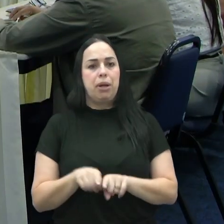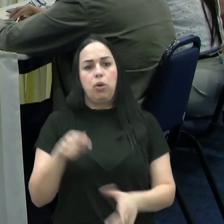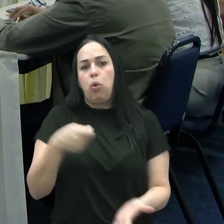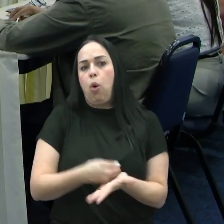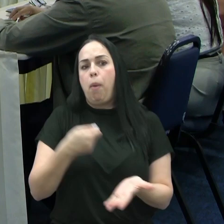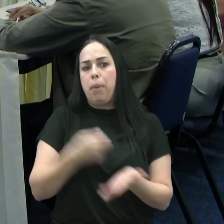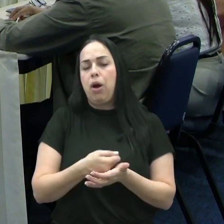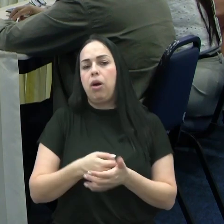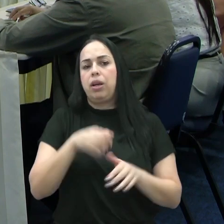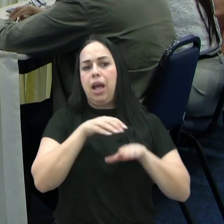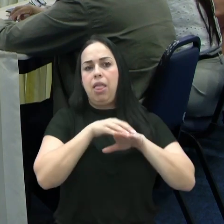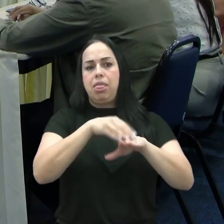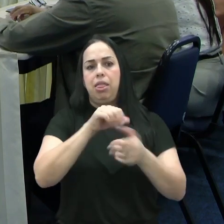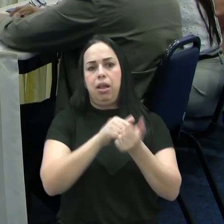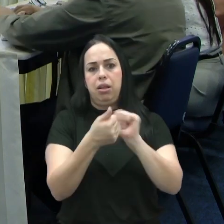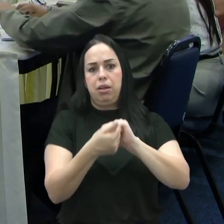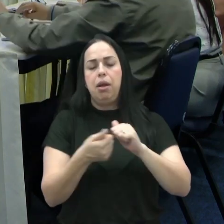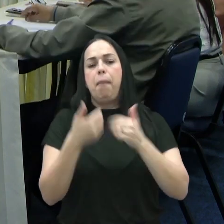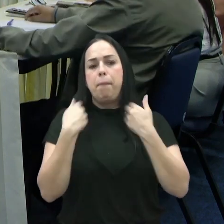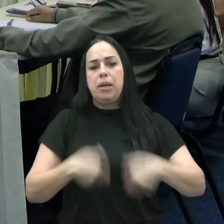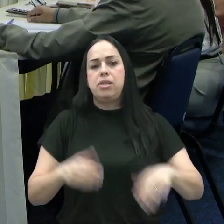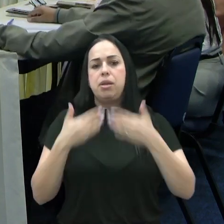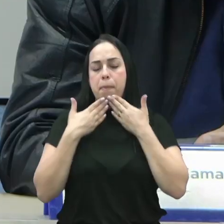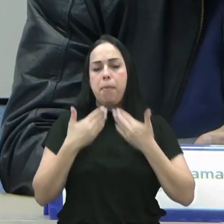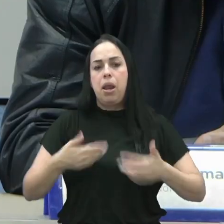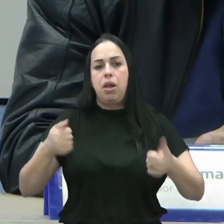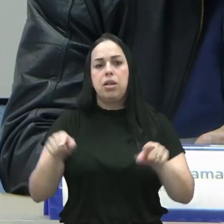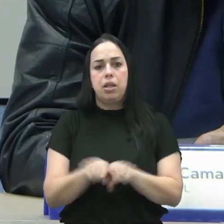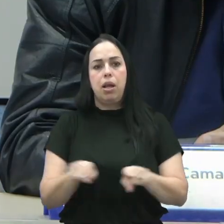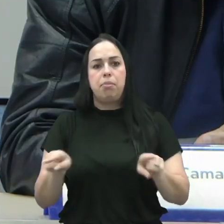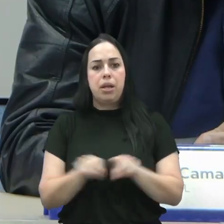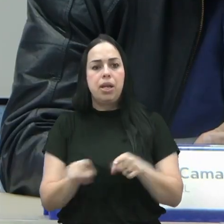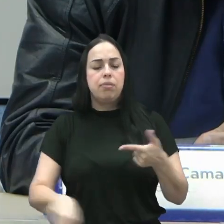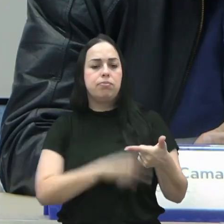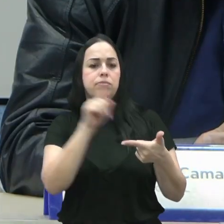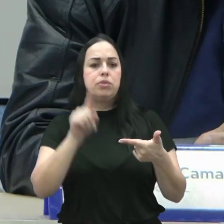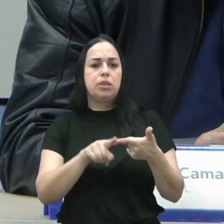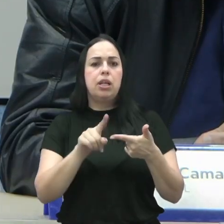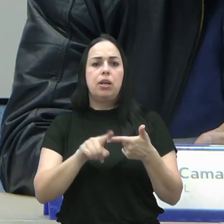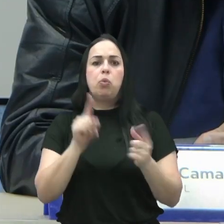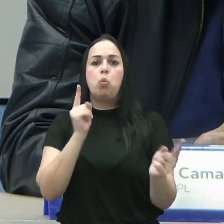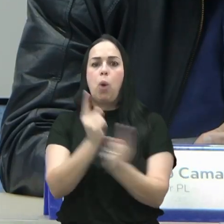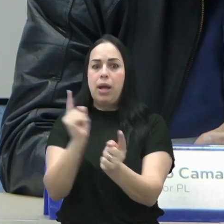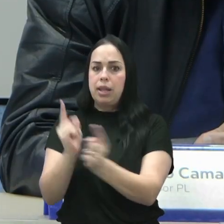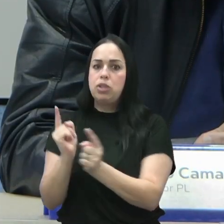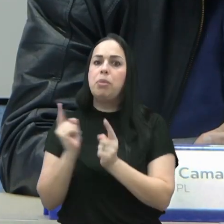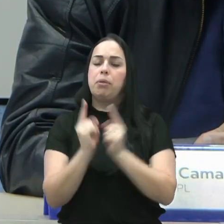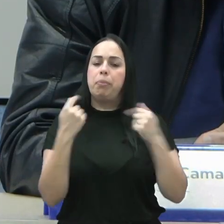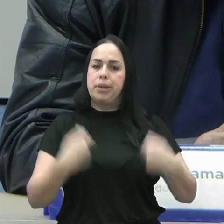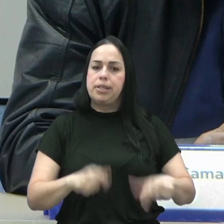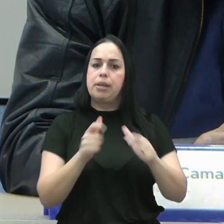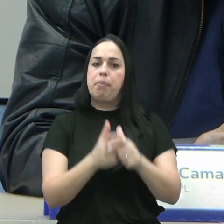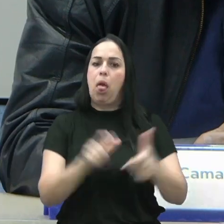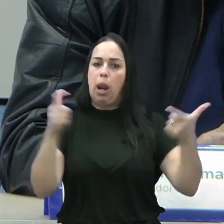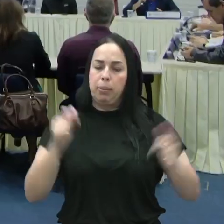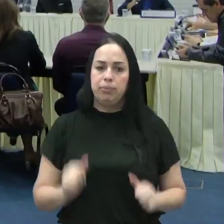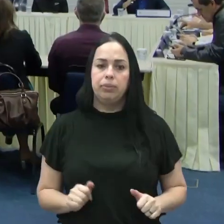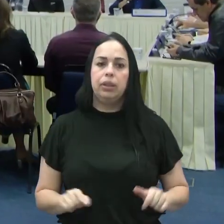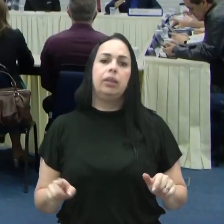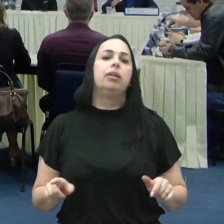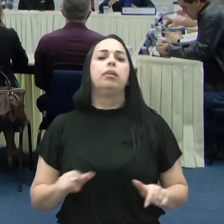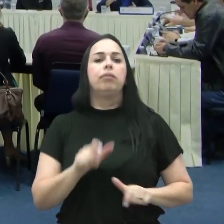vereadores cobraram melhorias no transporte adaptado e a ampliação da rede de serviços públicos para as